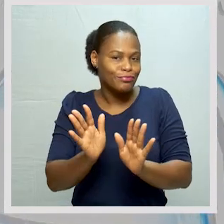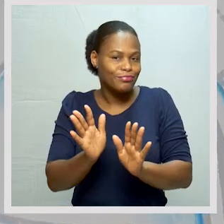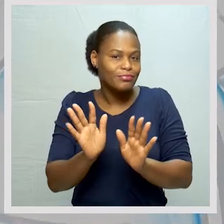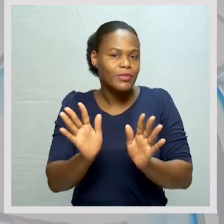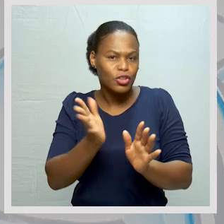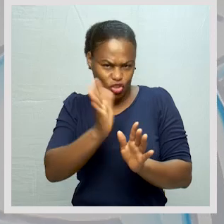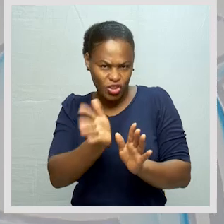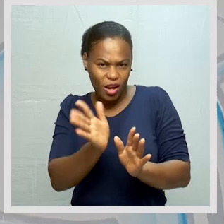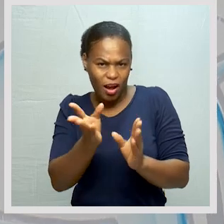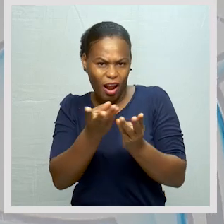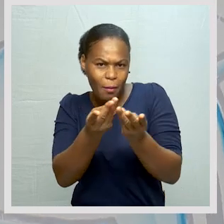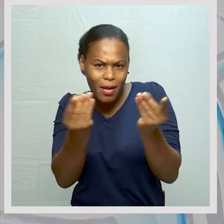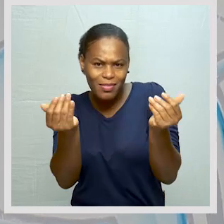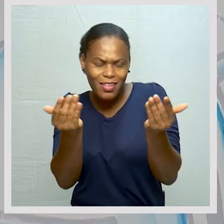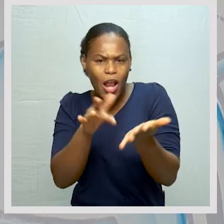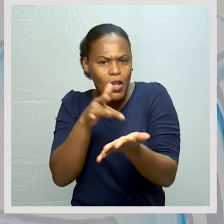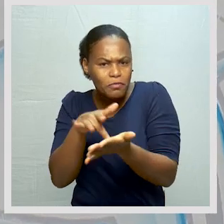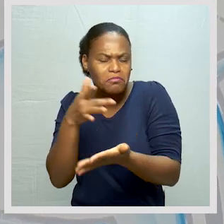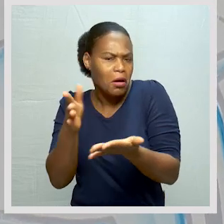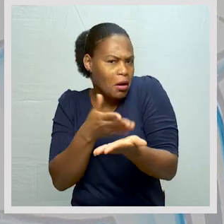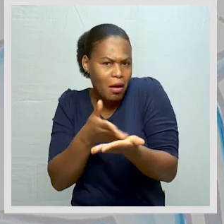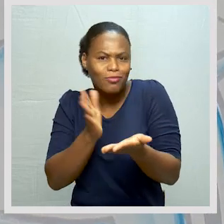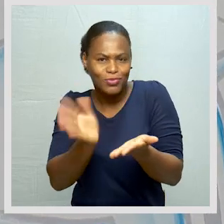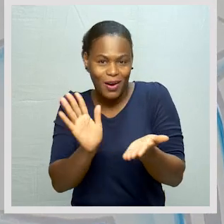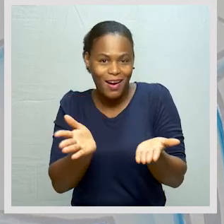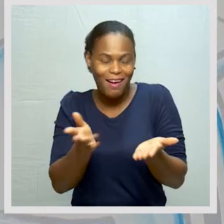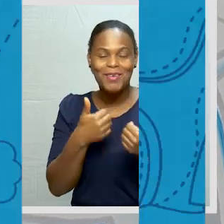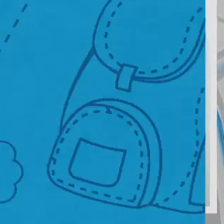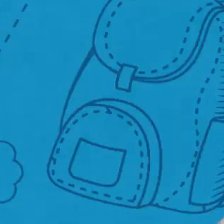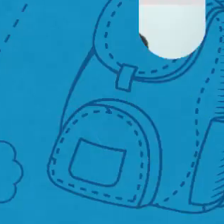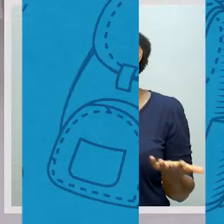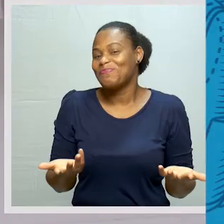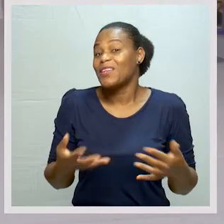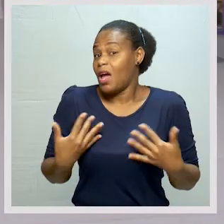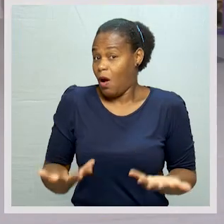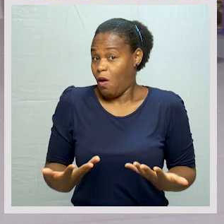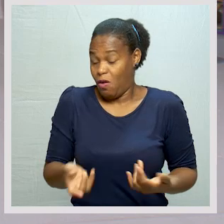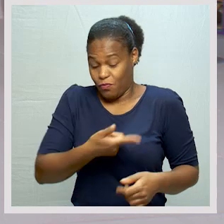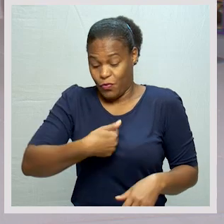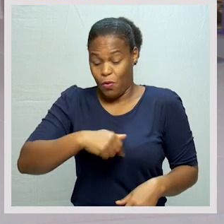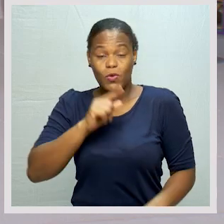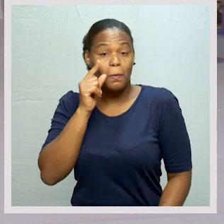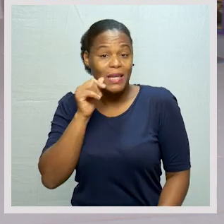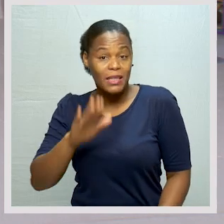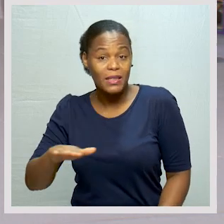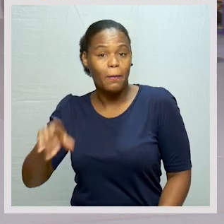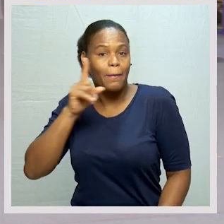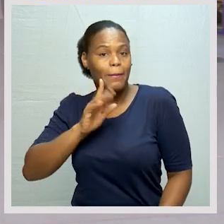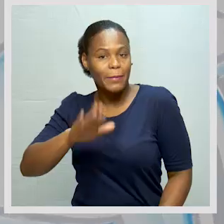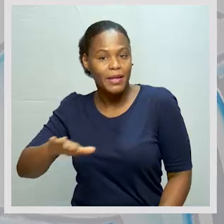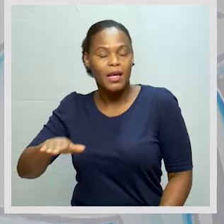Aliás, já tem aí os materiais? Muito bem. Vamos agora, meninos e